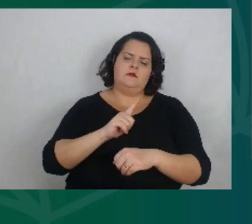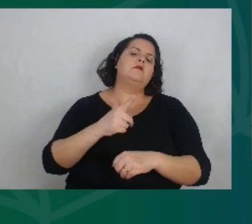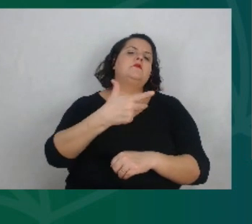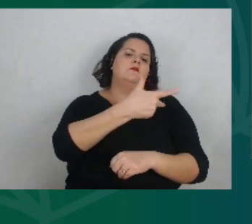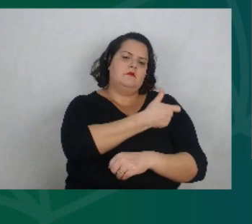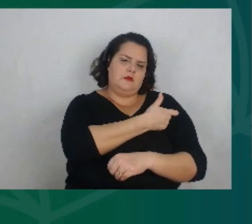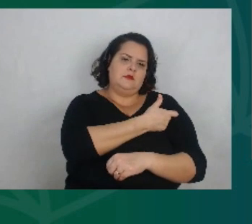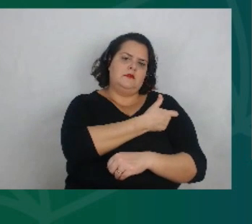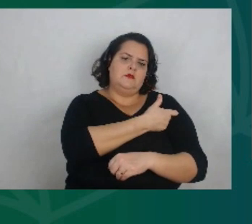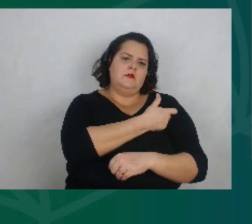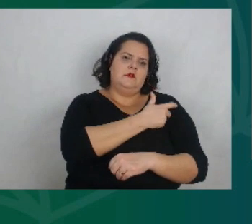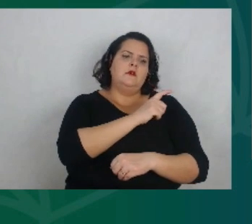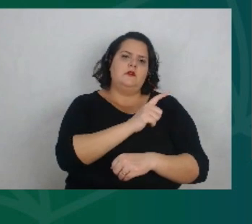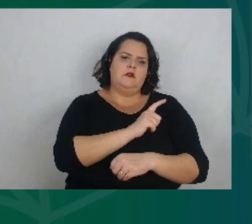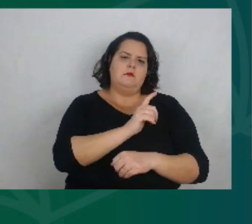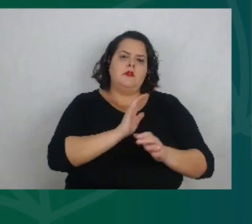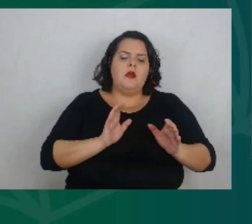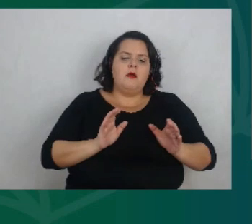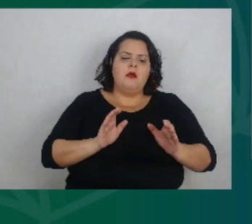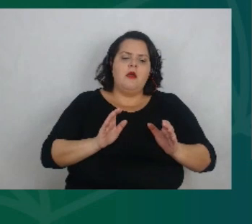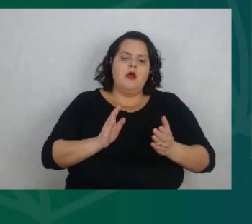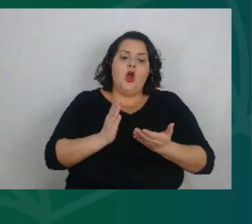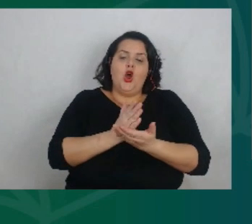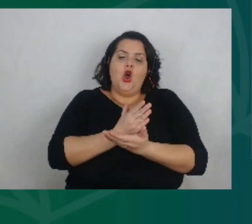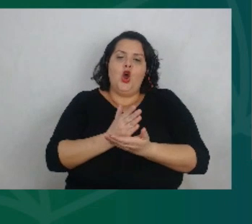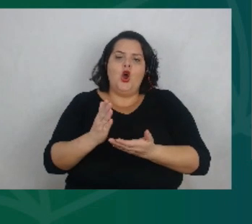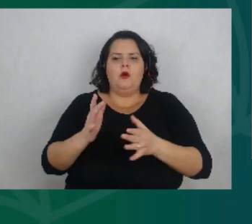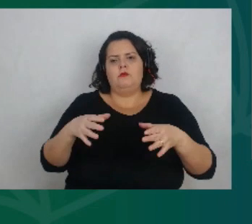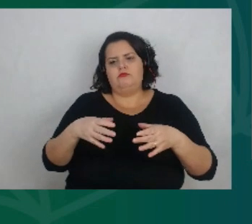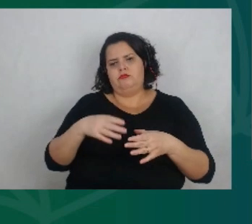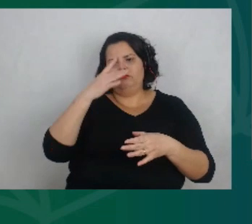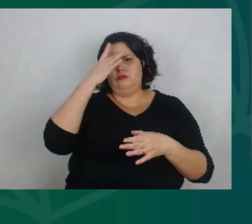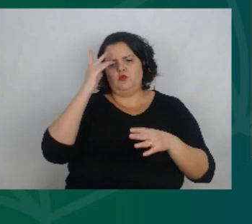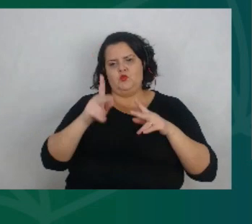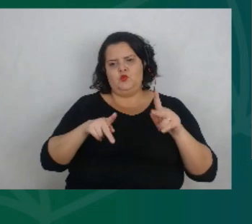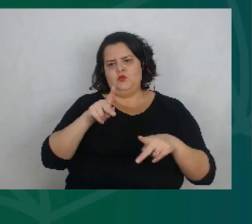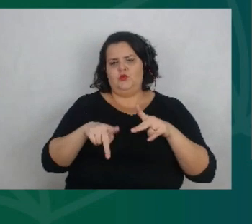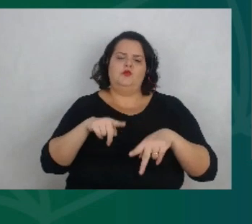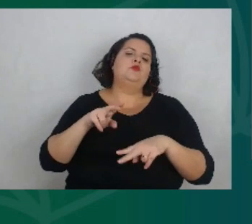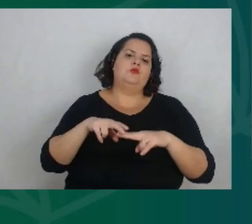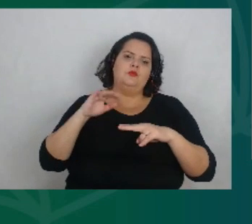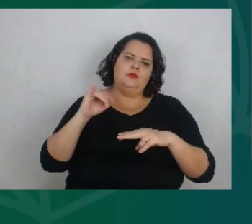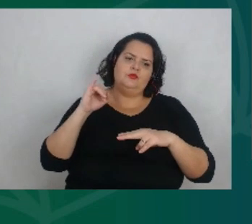cobrir parte da sua população. Então, acho que essa é a importância de ter um estudo em nosso meio.